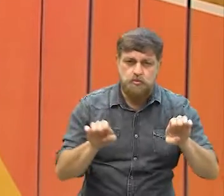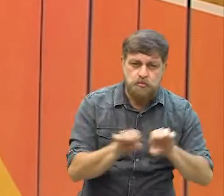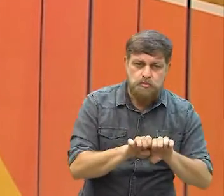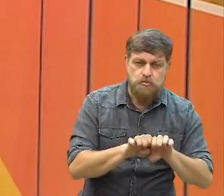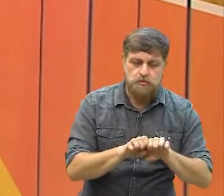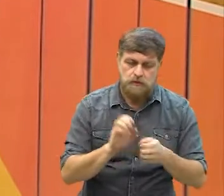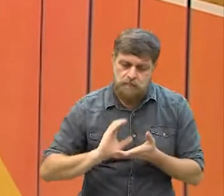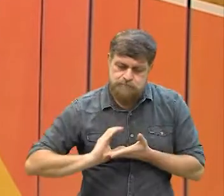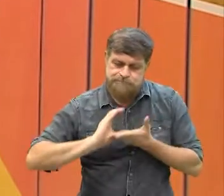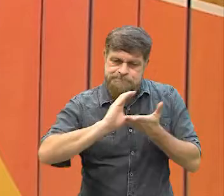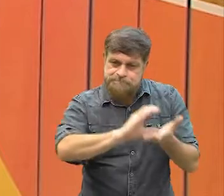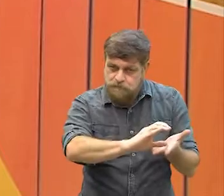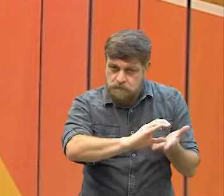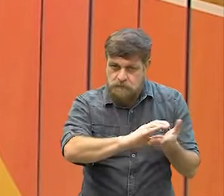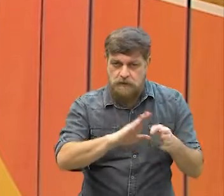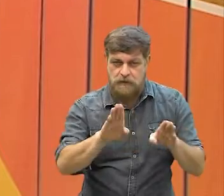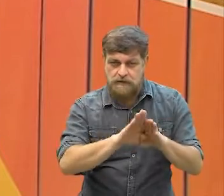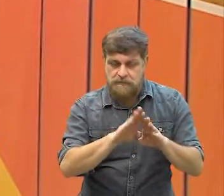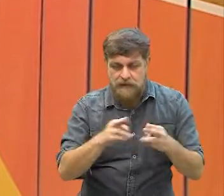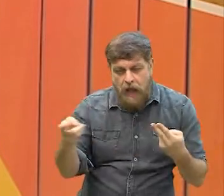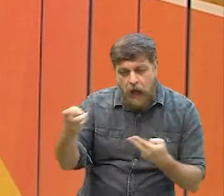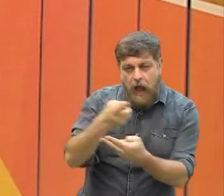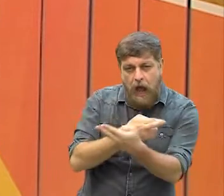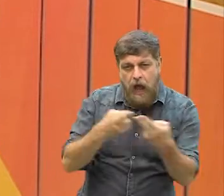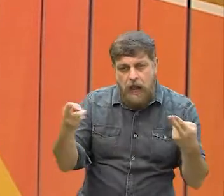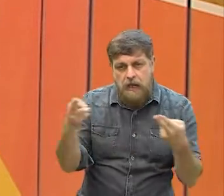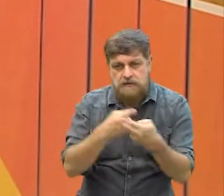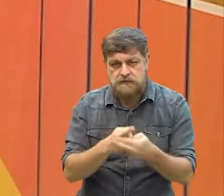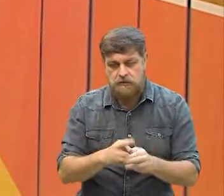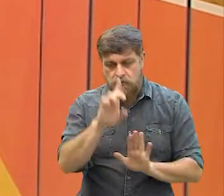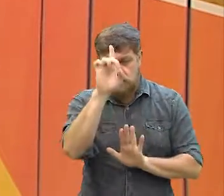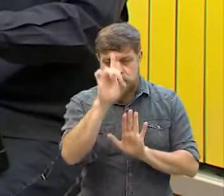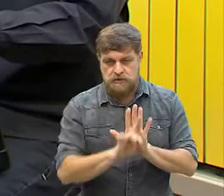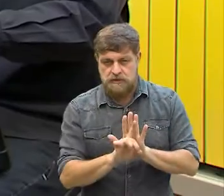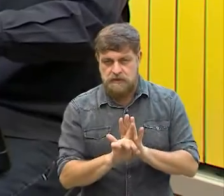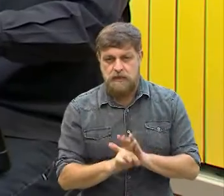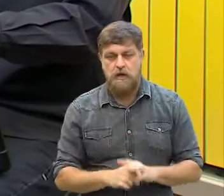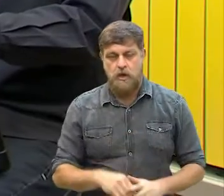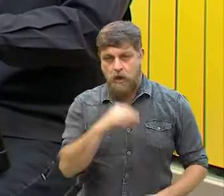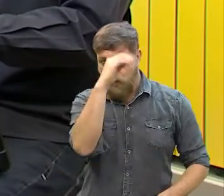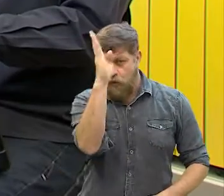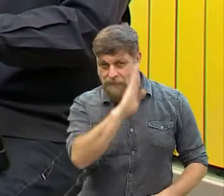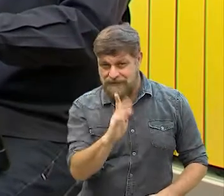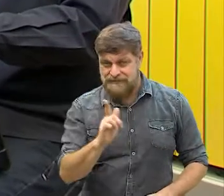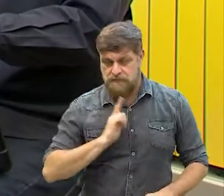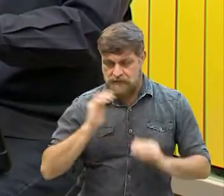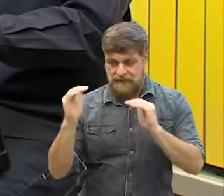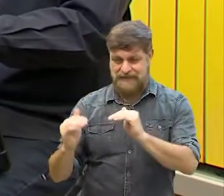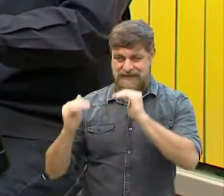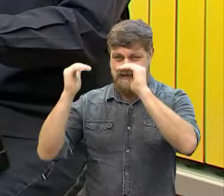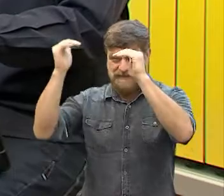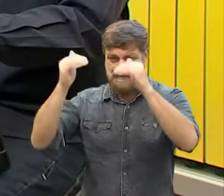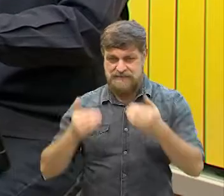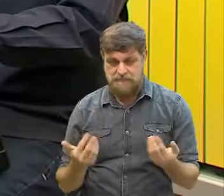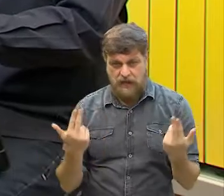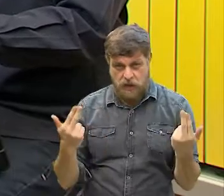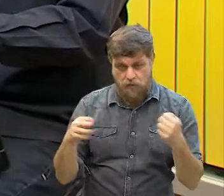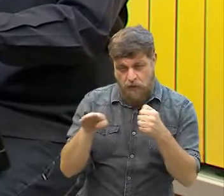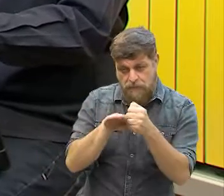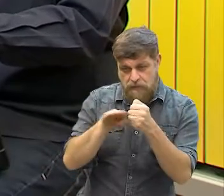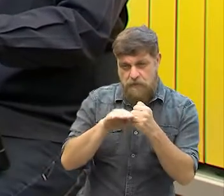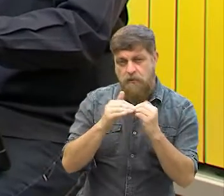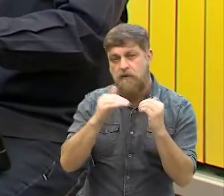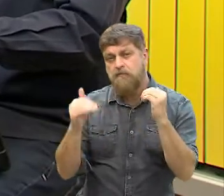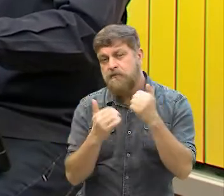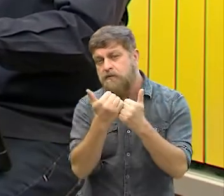estrutura, investimento, relação com dirigentes, o Brasil, ele está acima, mesmo nível